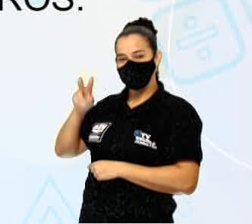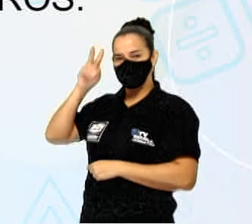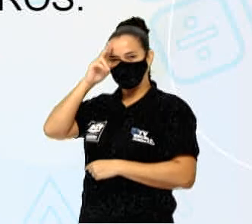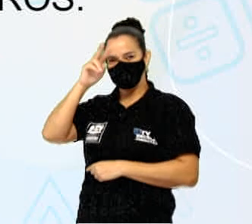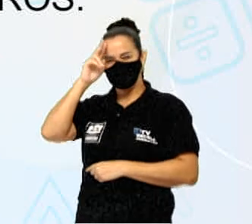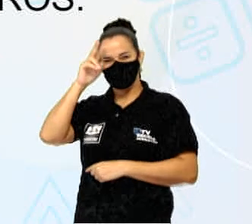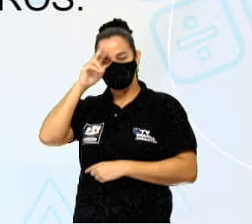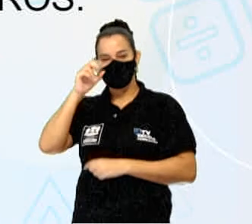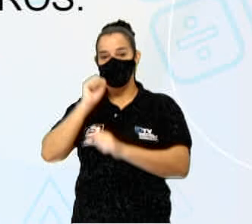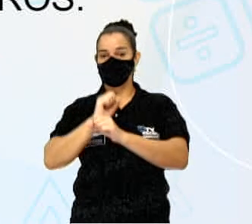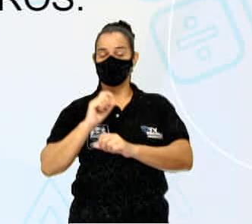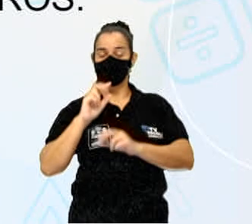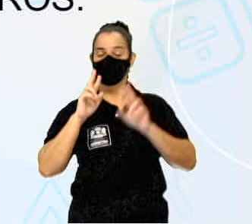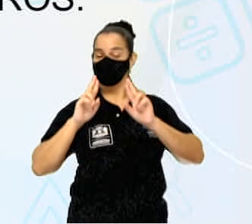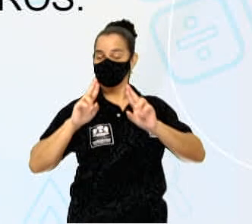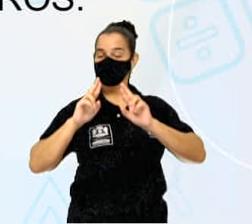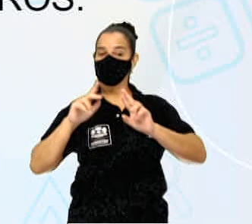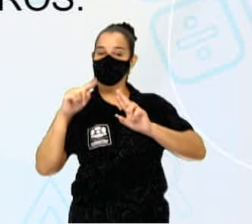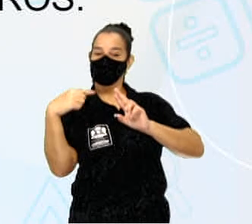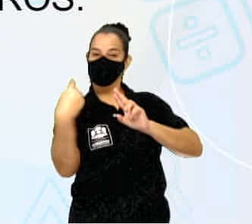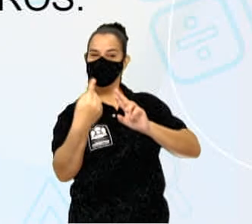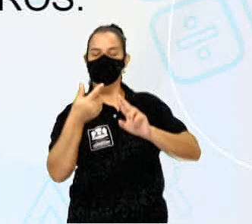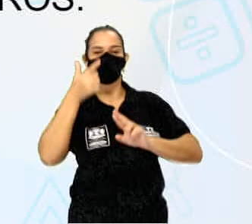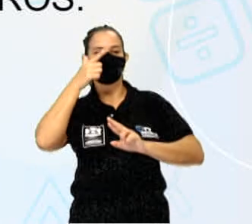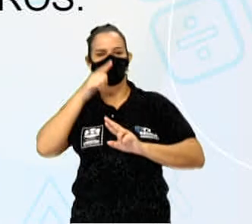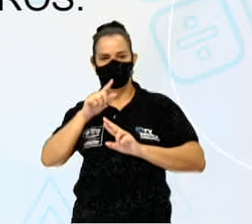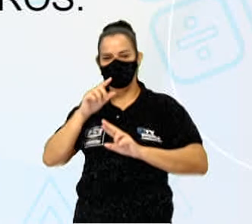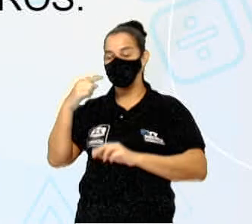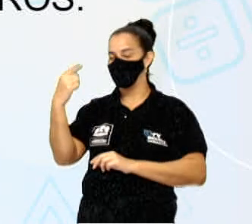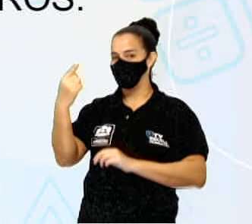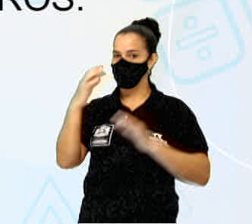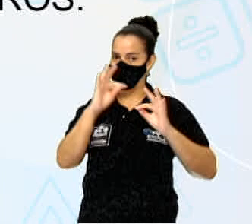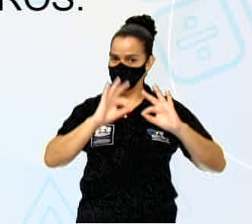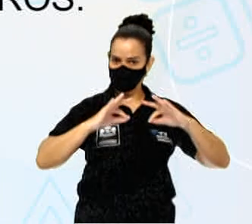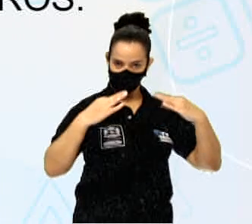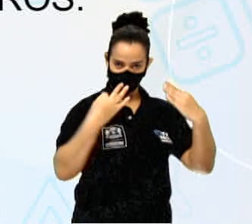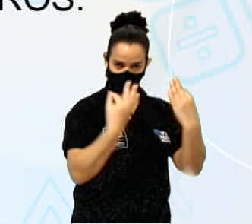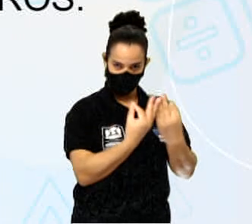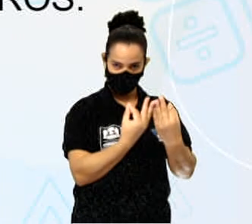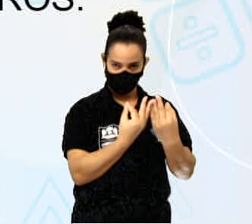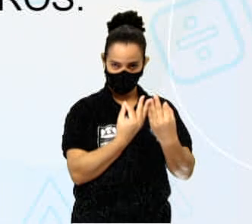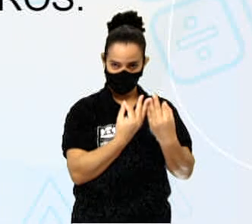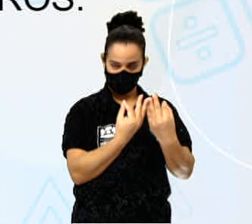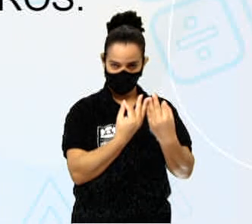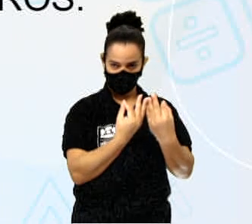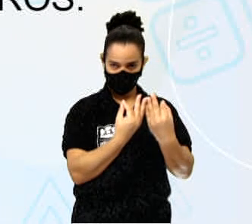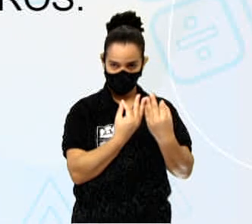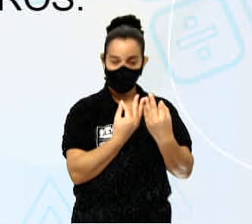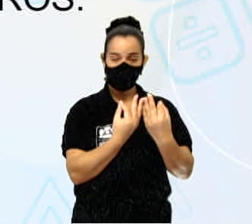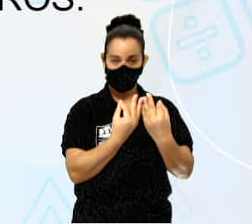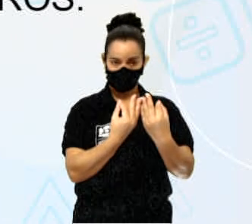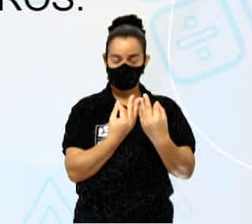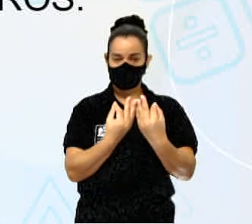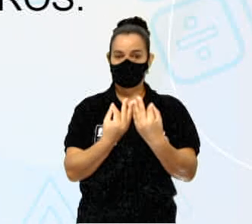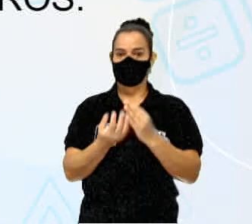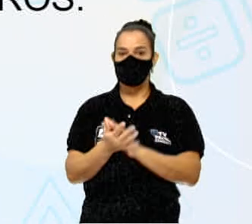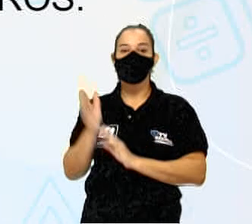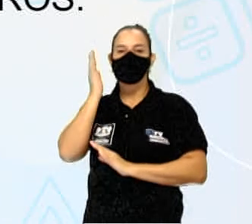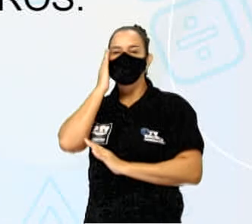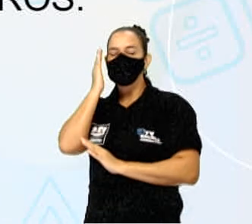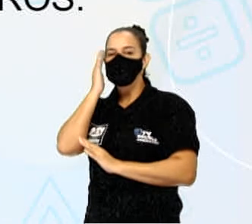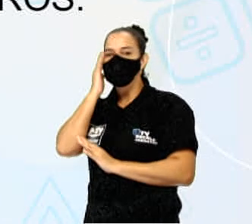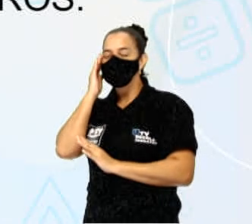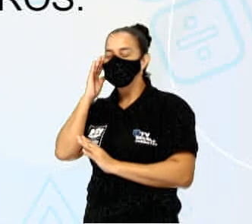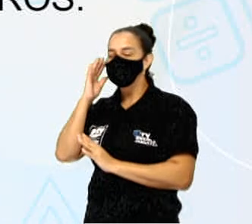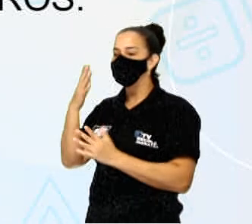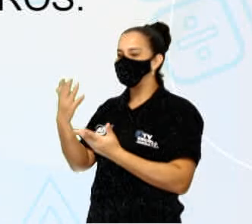vocês consigam, com um dos seus familiares, ouvir algum conto contado por